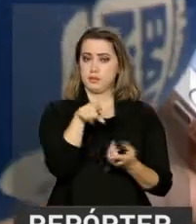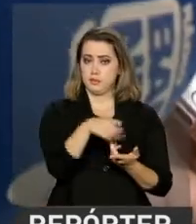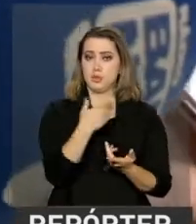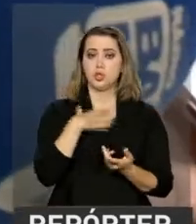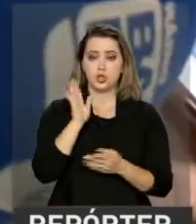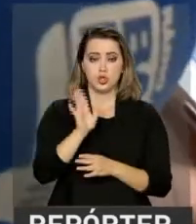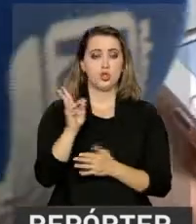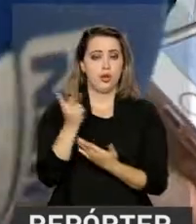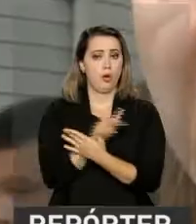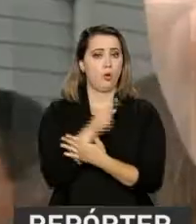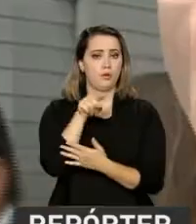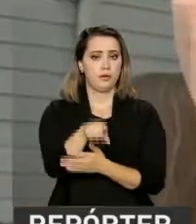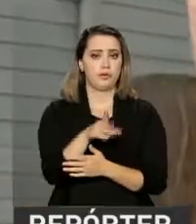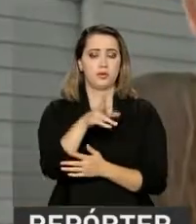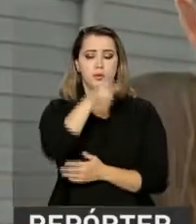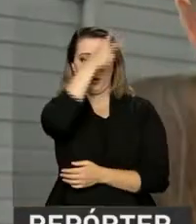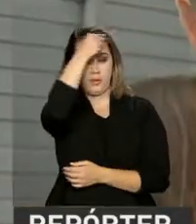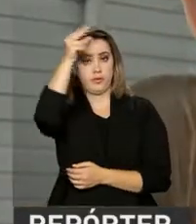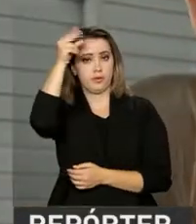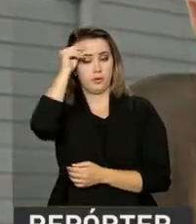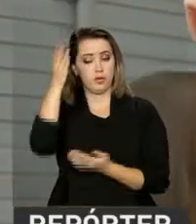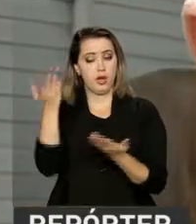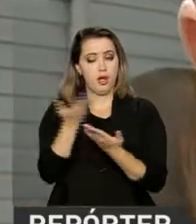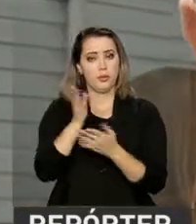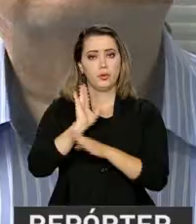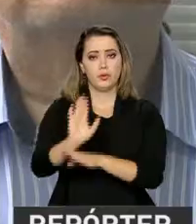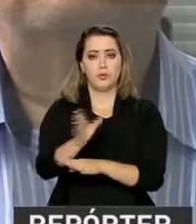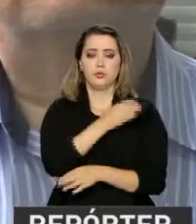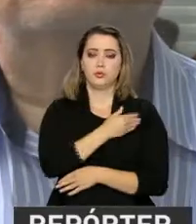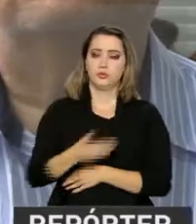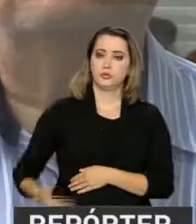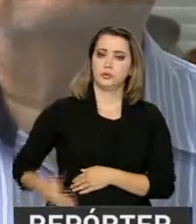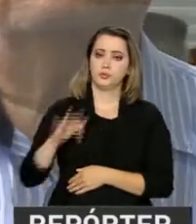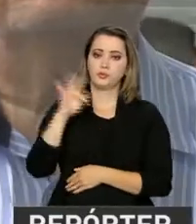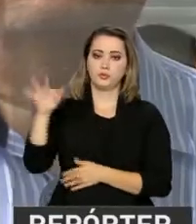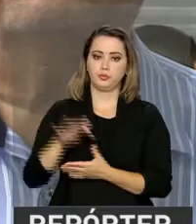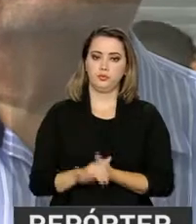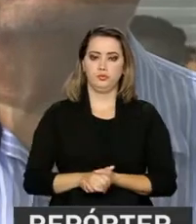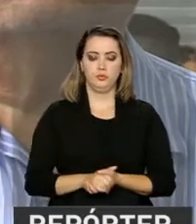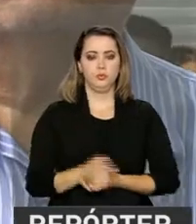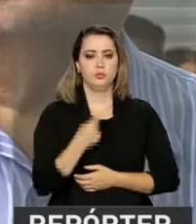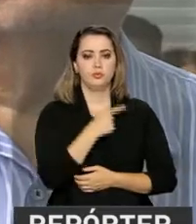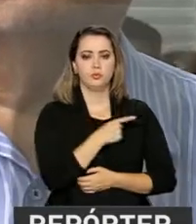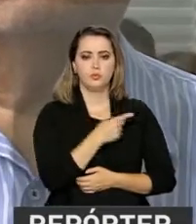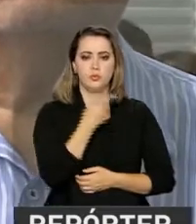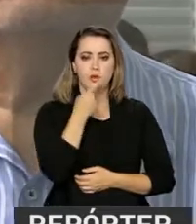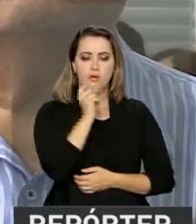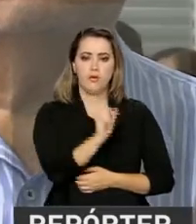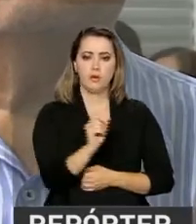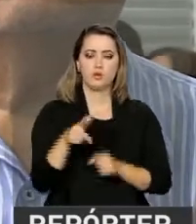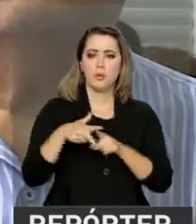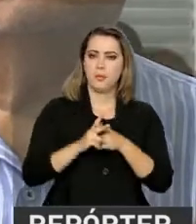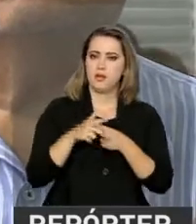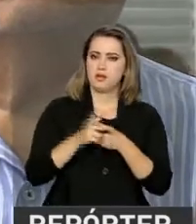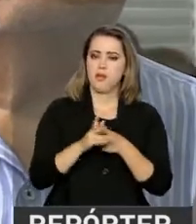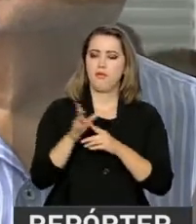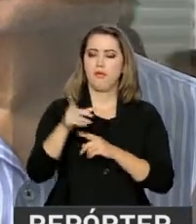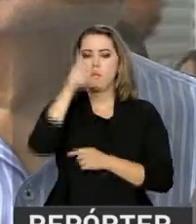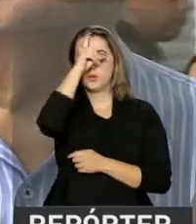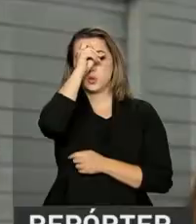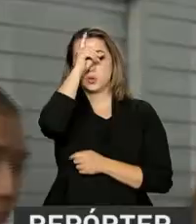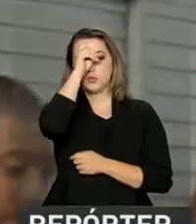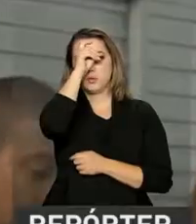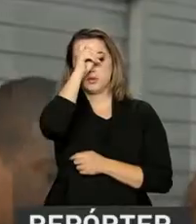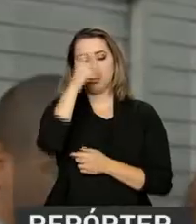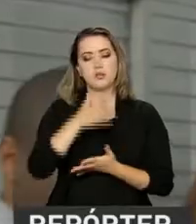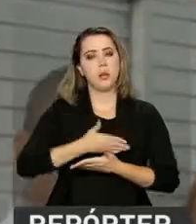os recursos do governo federal. O ministro falou ainda sobre as reformas nos hospitais federais brasileiros, que, segundo ele, devem garantir